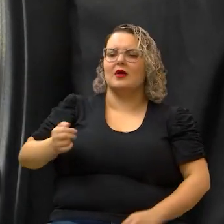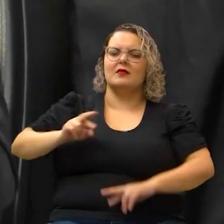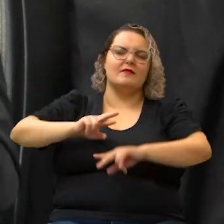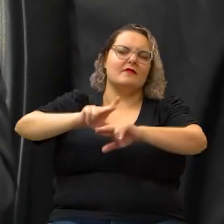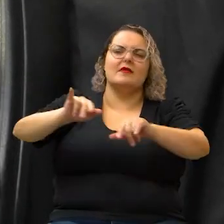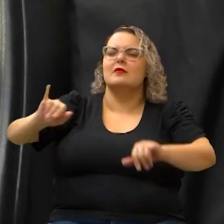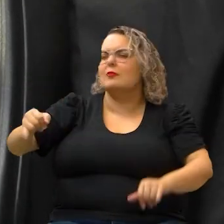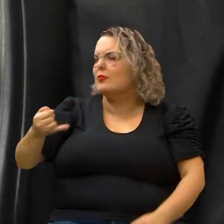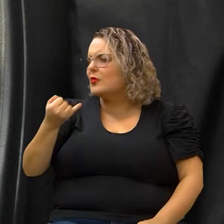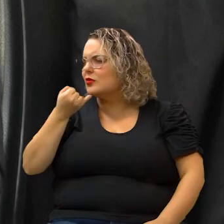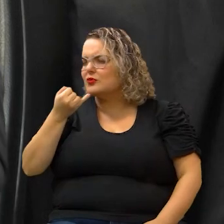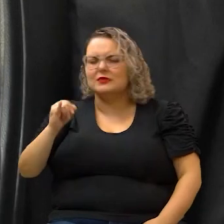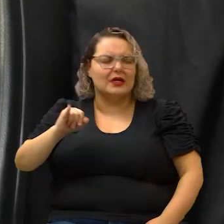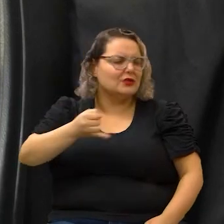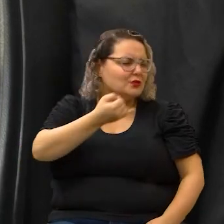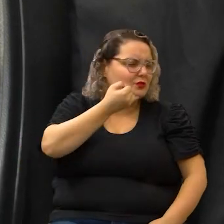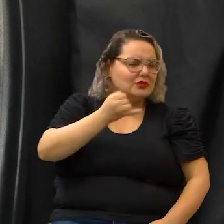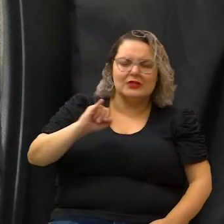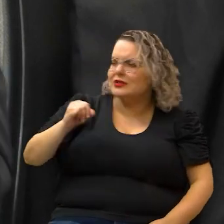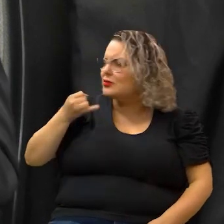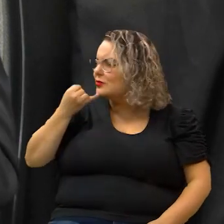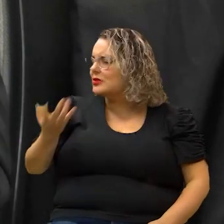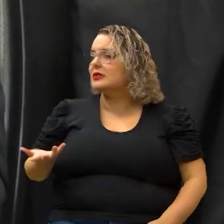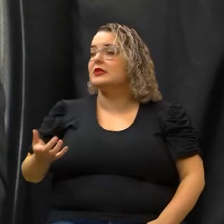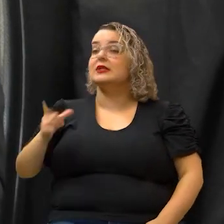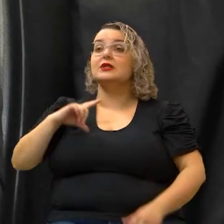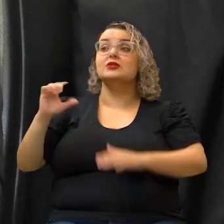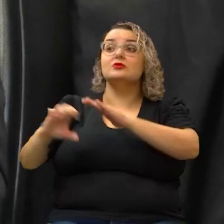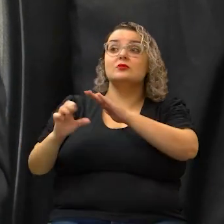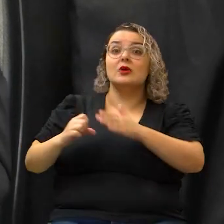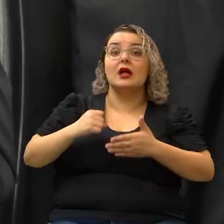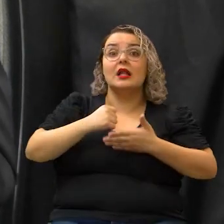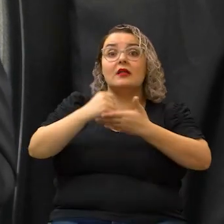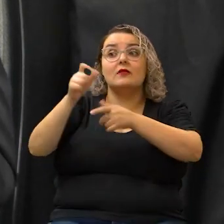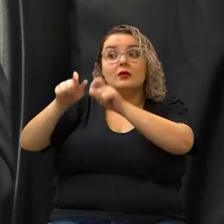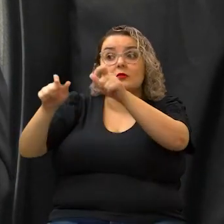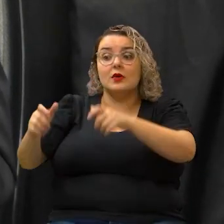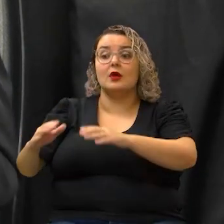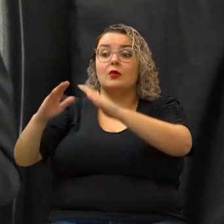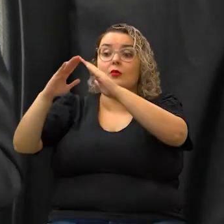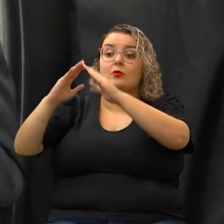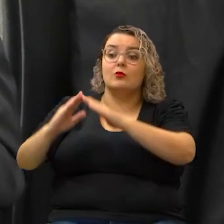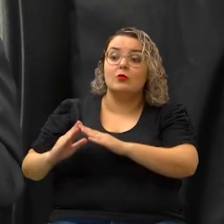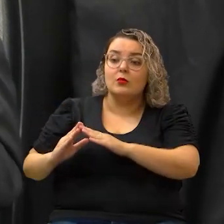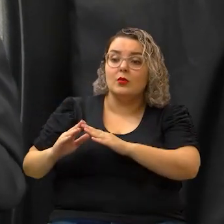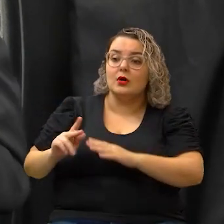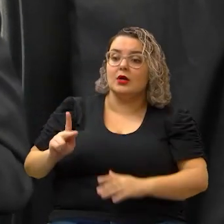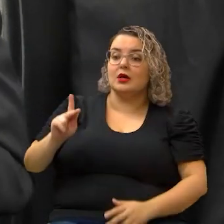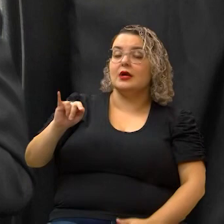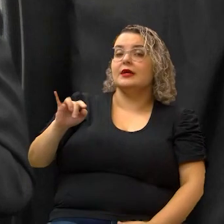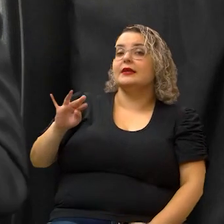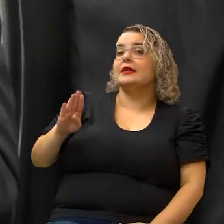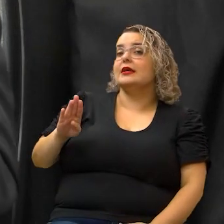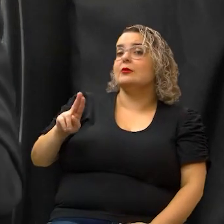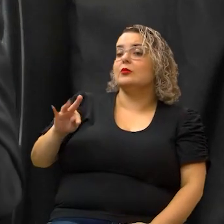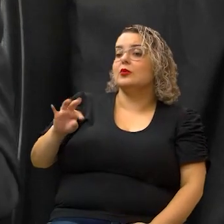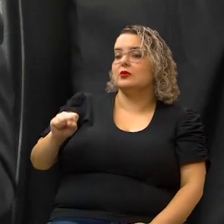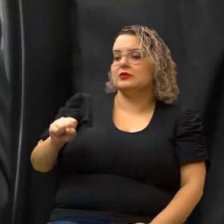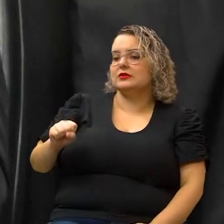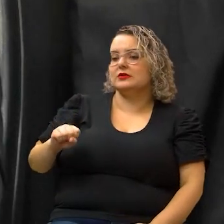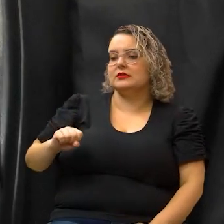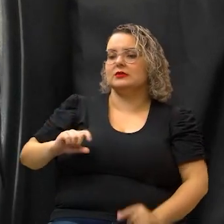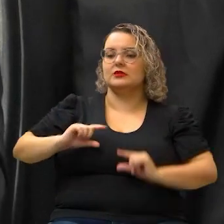de oportunidades, né? E lá tinha uma empresa que estava levando pessoas para morarem no kibbutz em Israel.